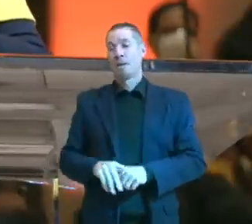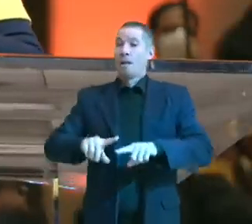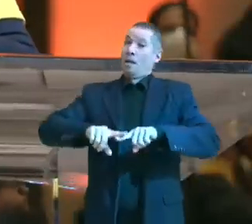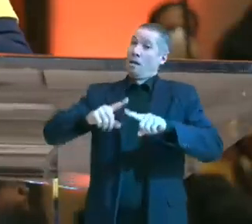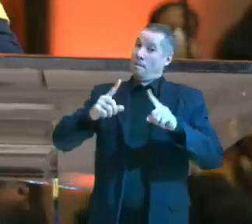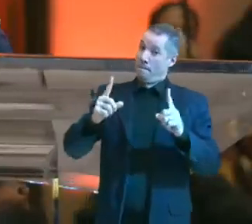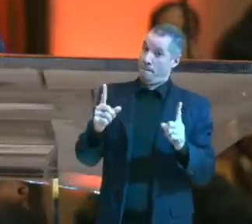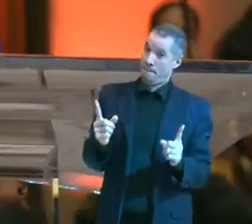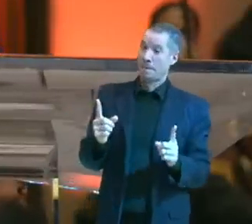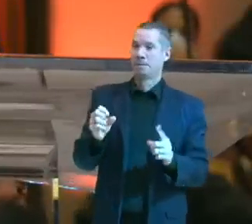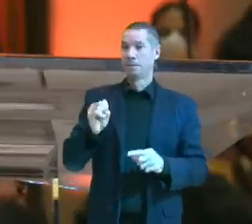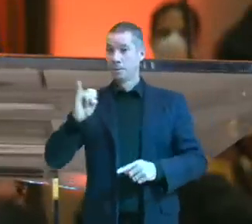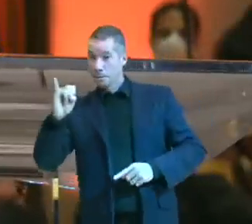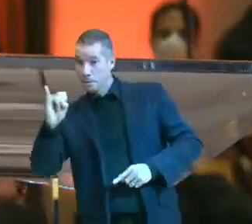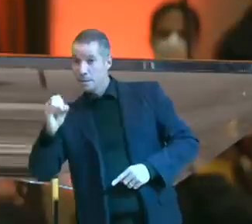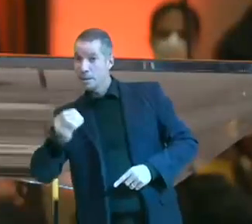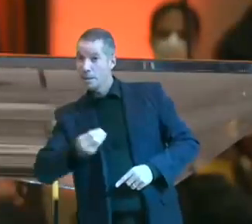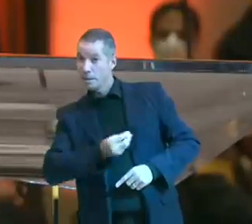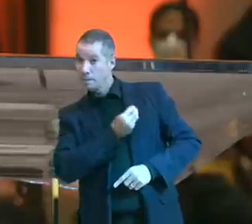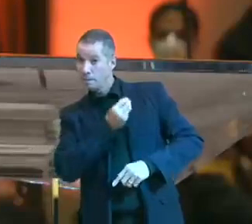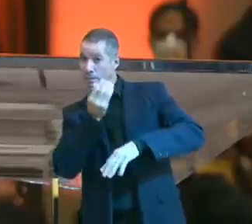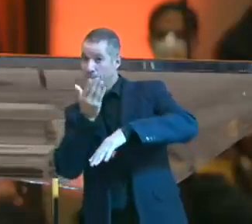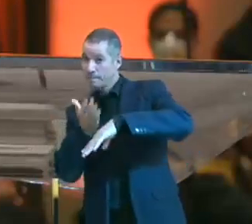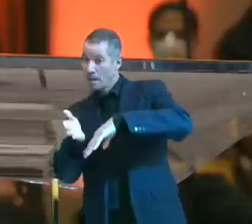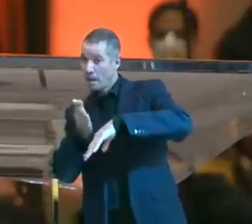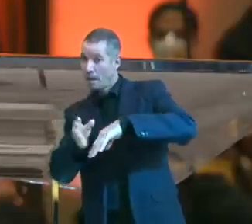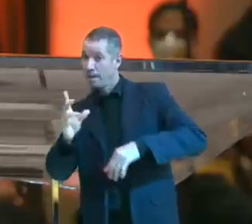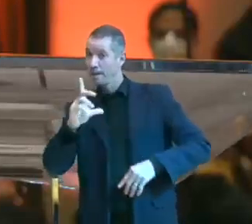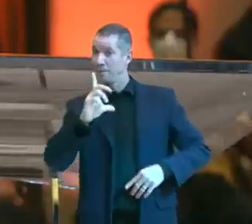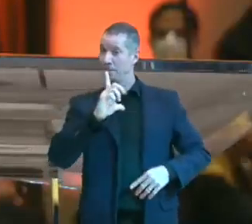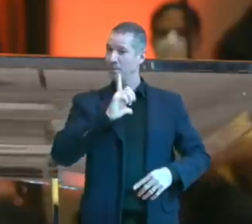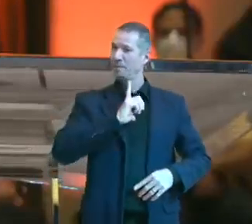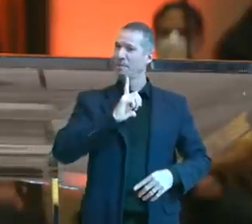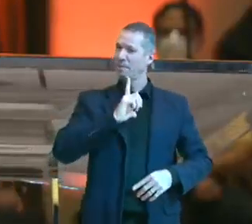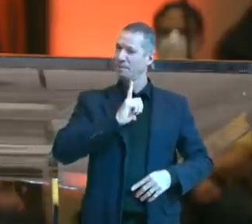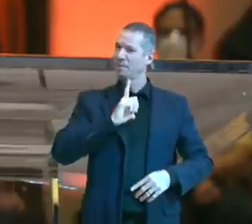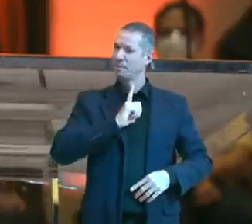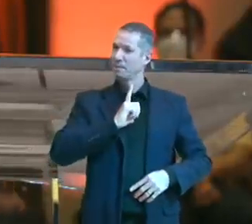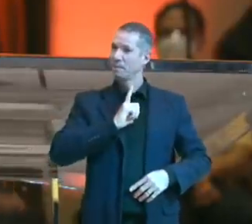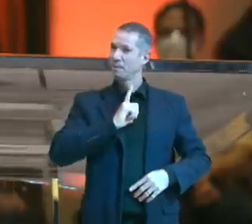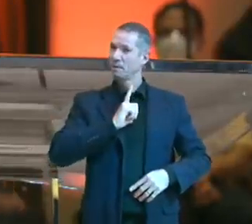Mas se a gente vive, se a gente tem essa